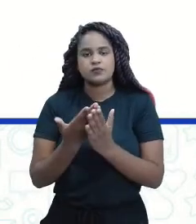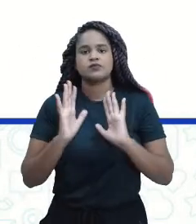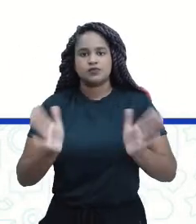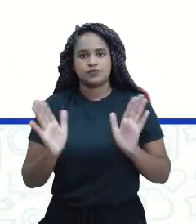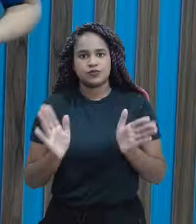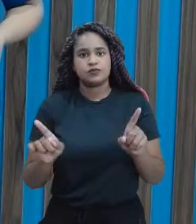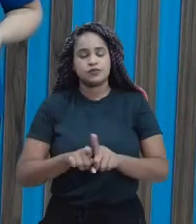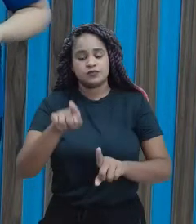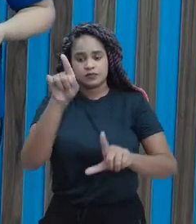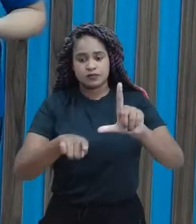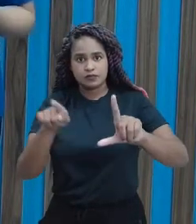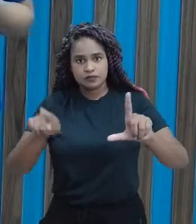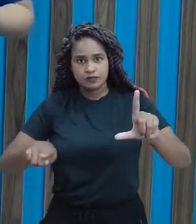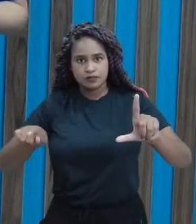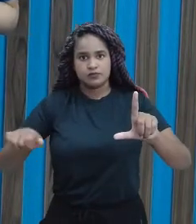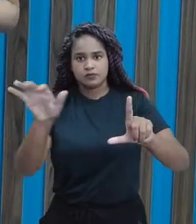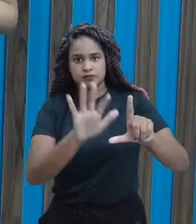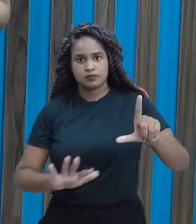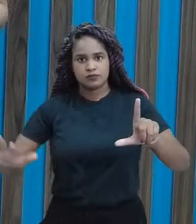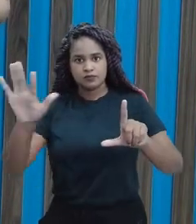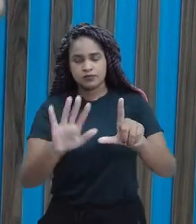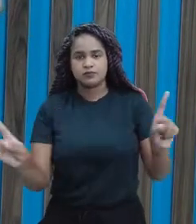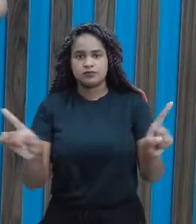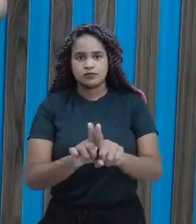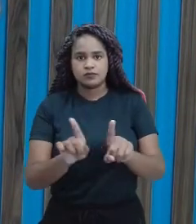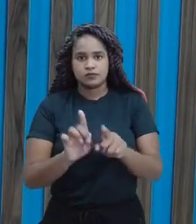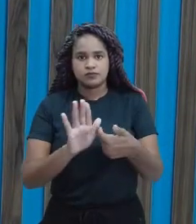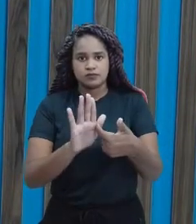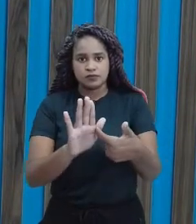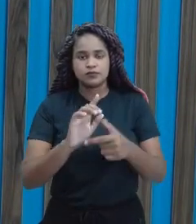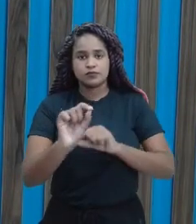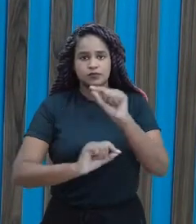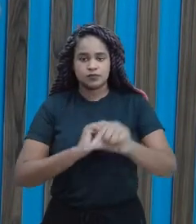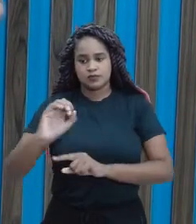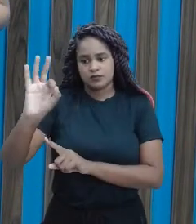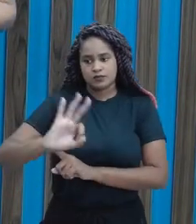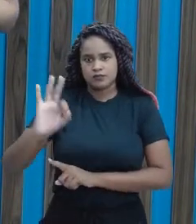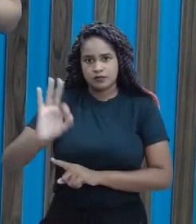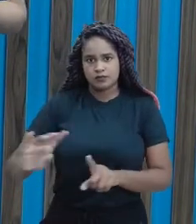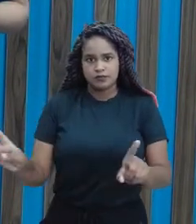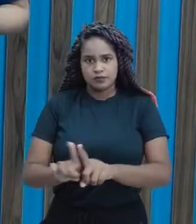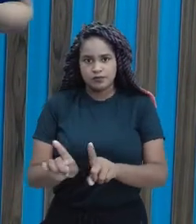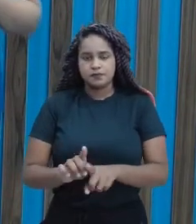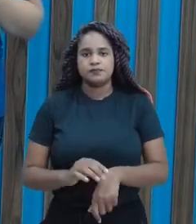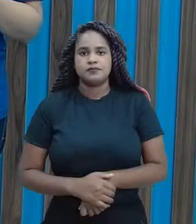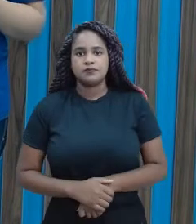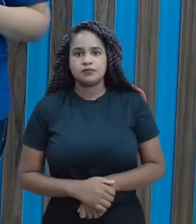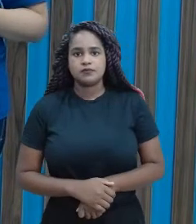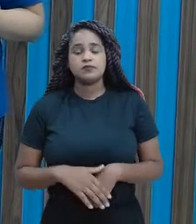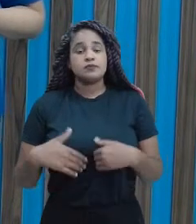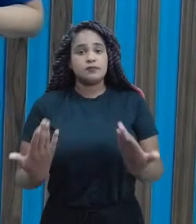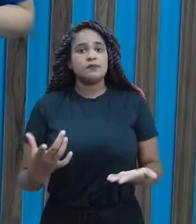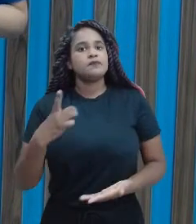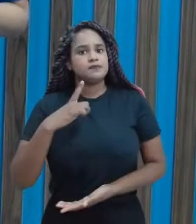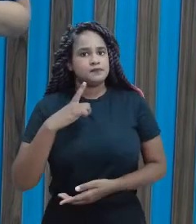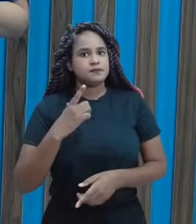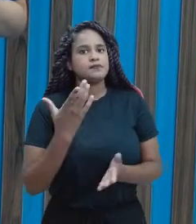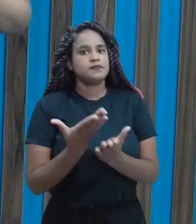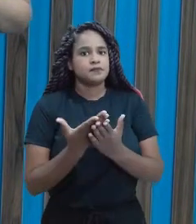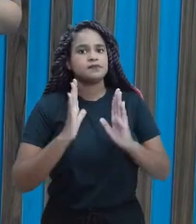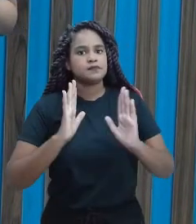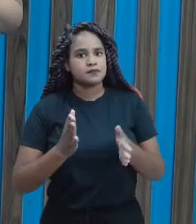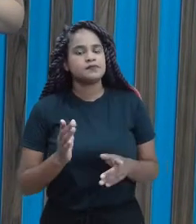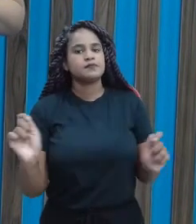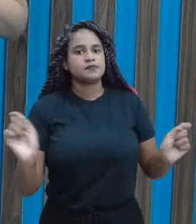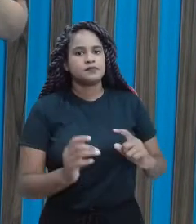sobre estatística, inclusive, que trabalha com a maioria das medidas em relação à porcentagem. E daí, a gente tem aulas lá no YouTube que pode